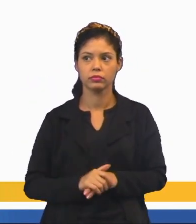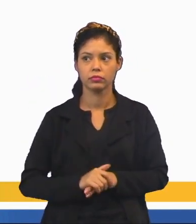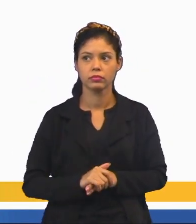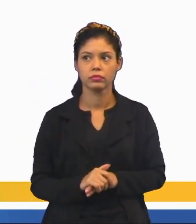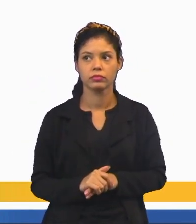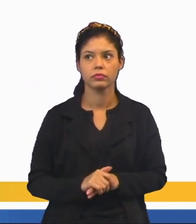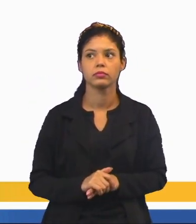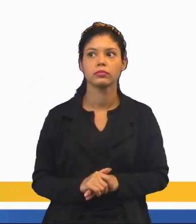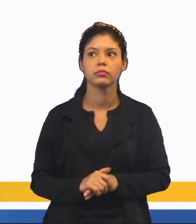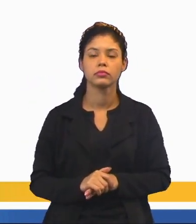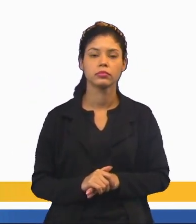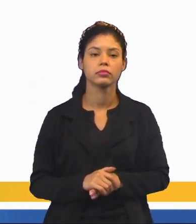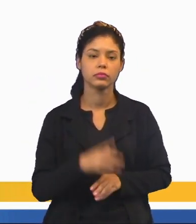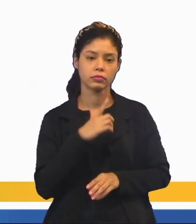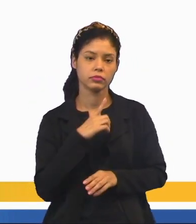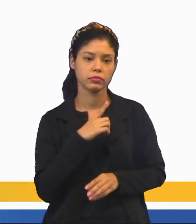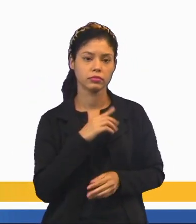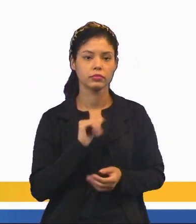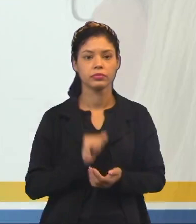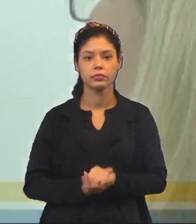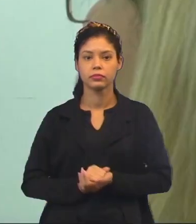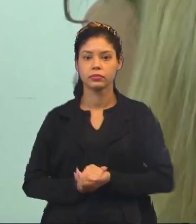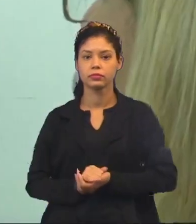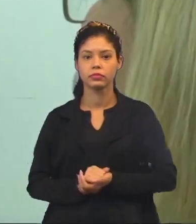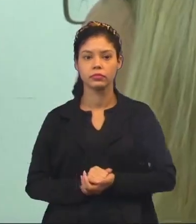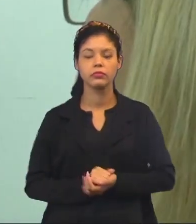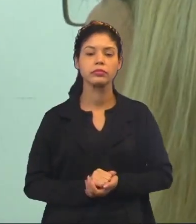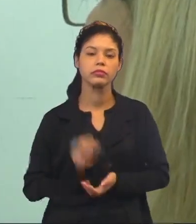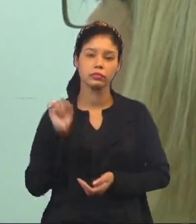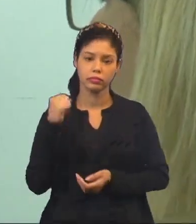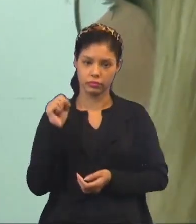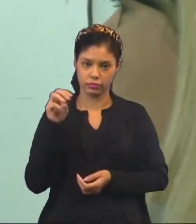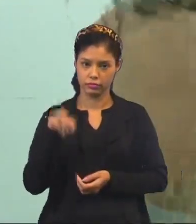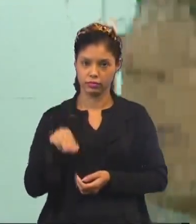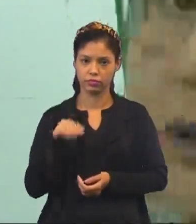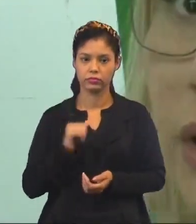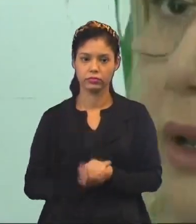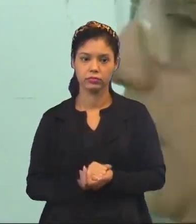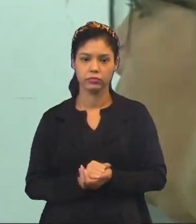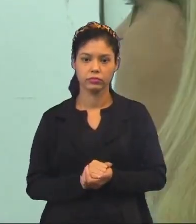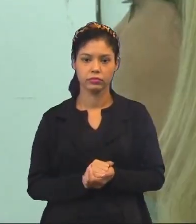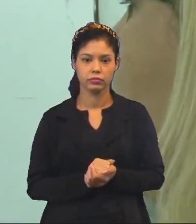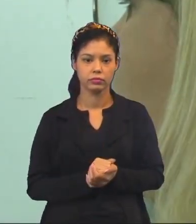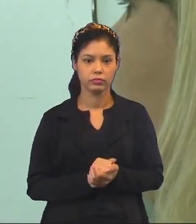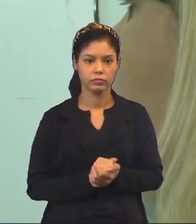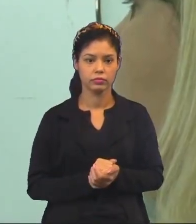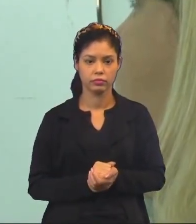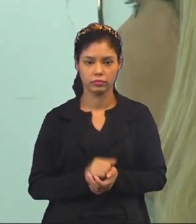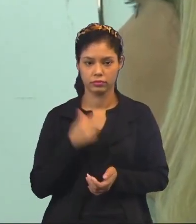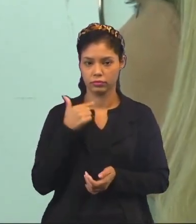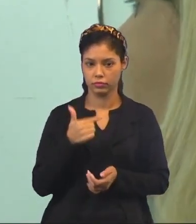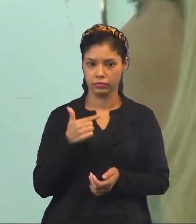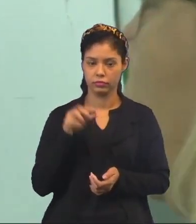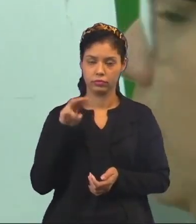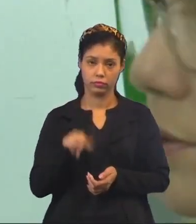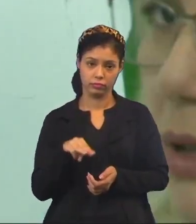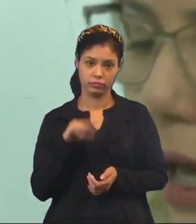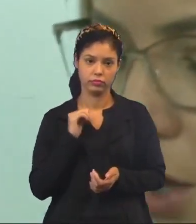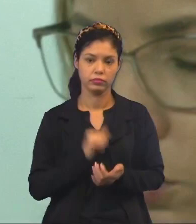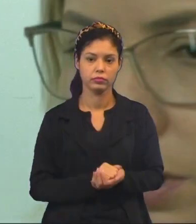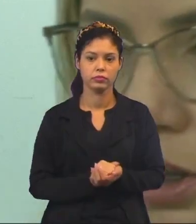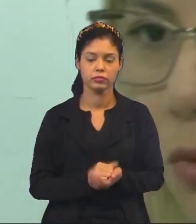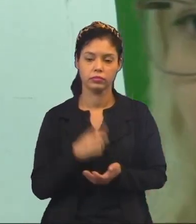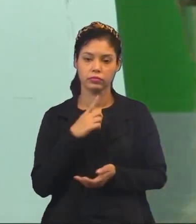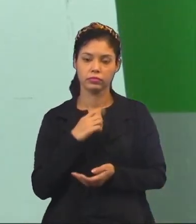Nesse retângulo, eu tenho 8 metros e 2